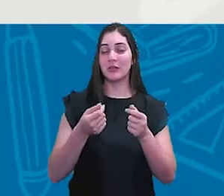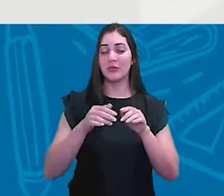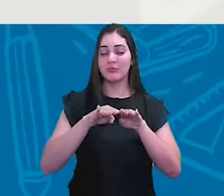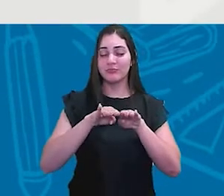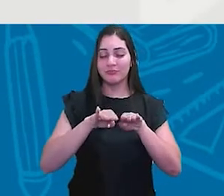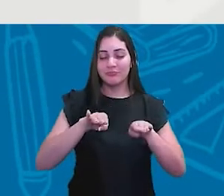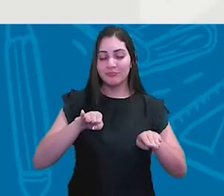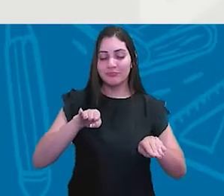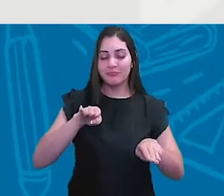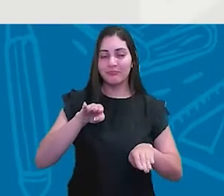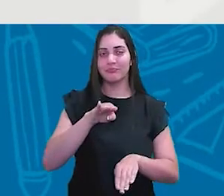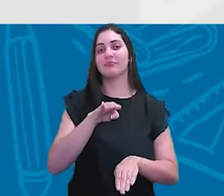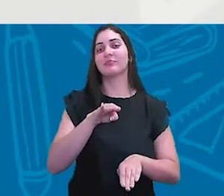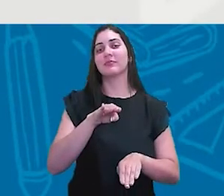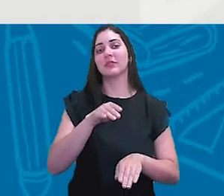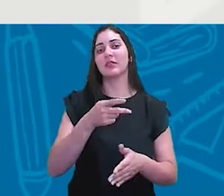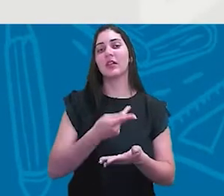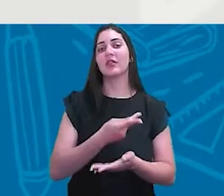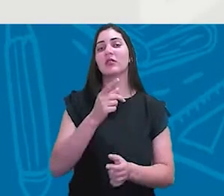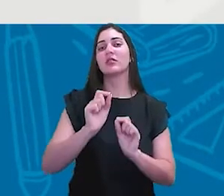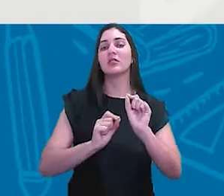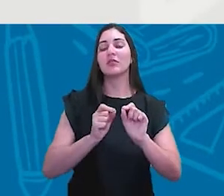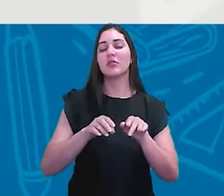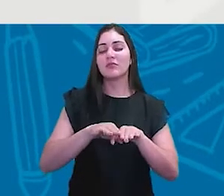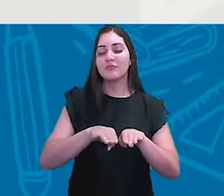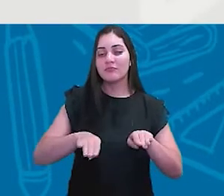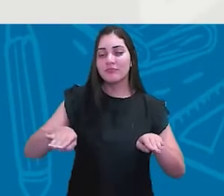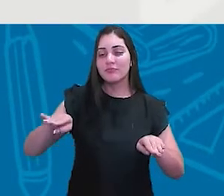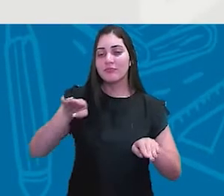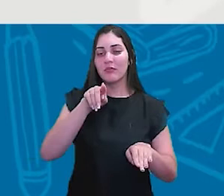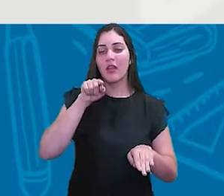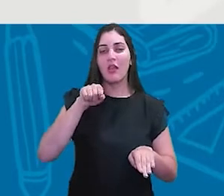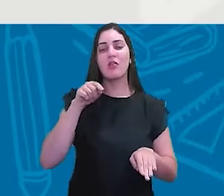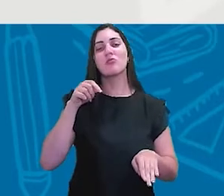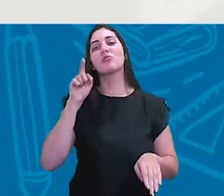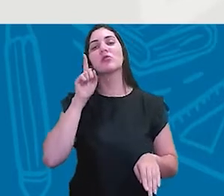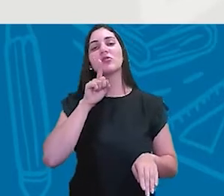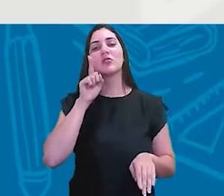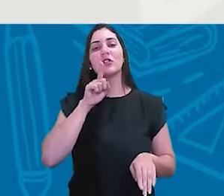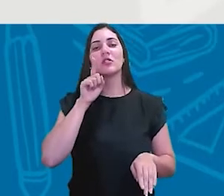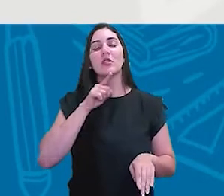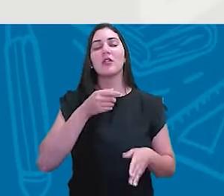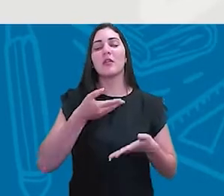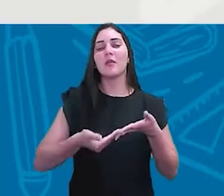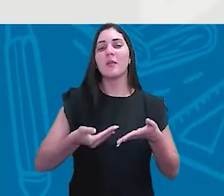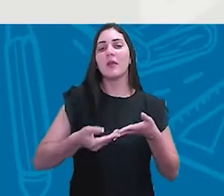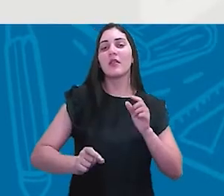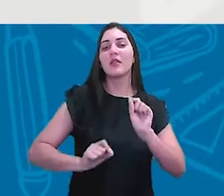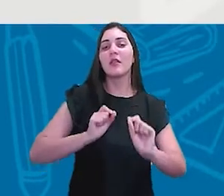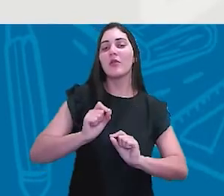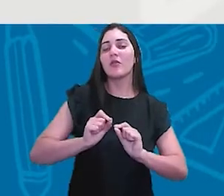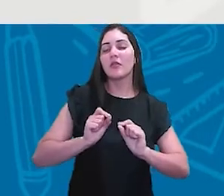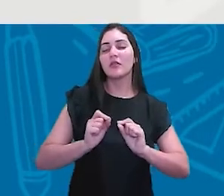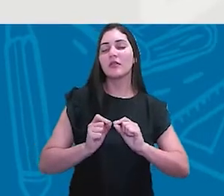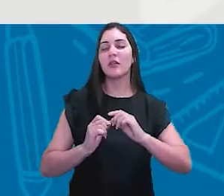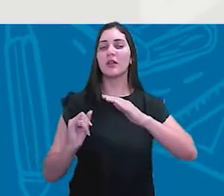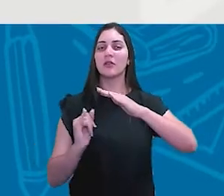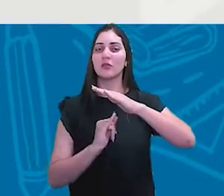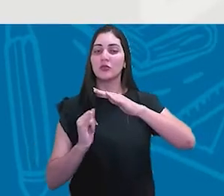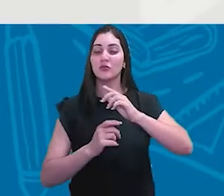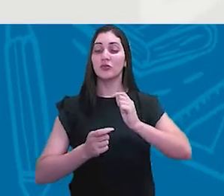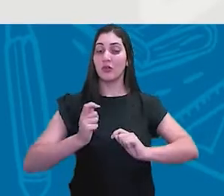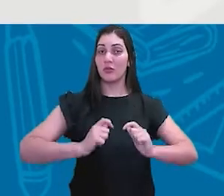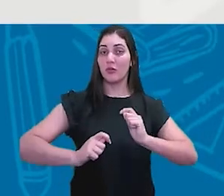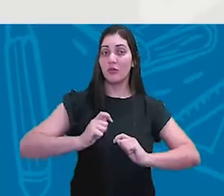foi ultrapassado pelos Estados Unidos, né, e perdeu a primazia da indústria e do comércio, da economia